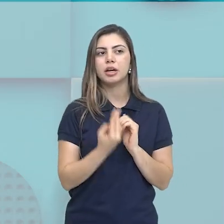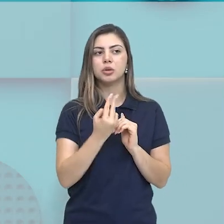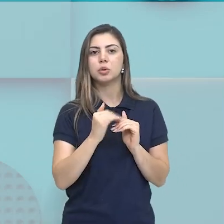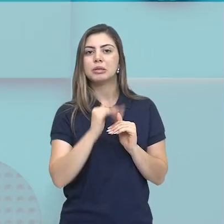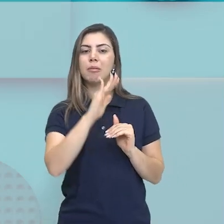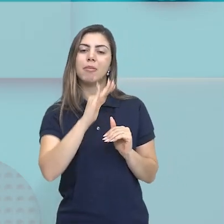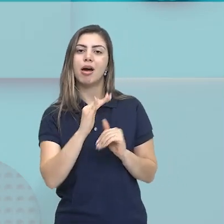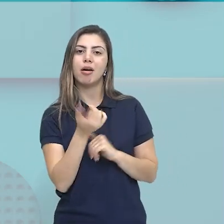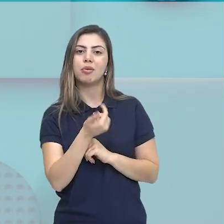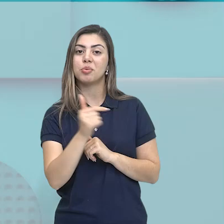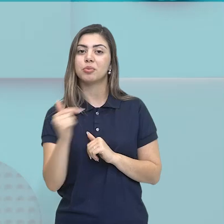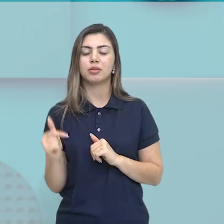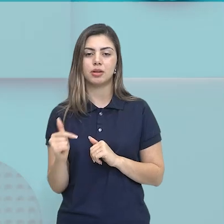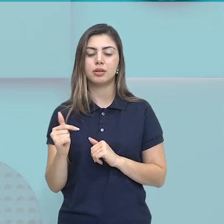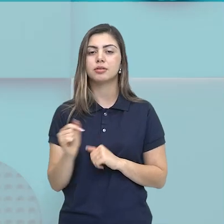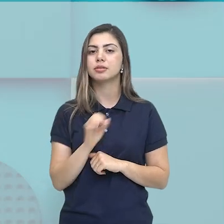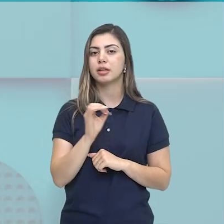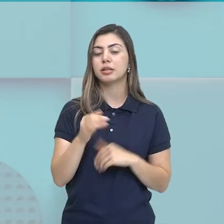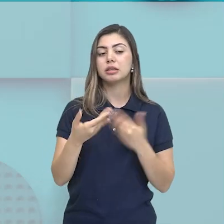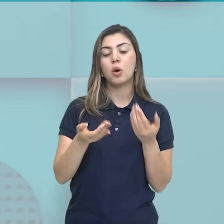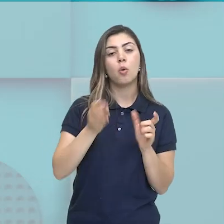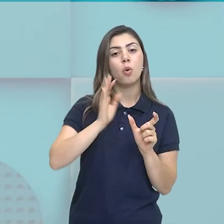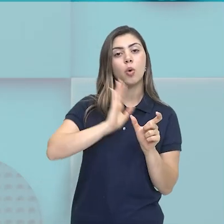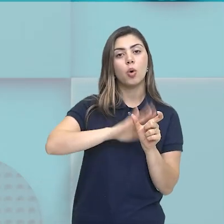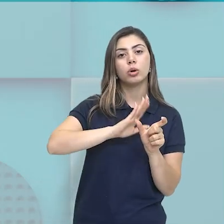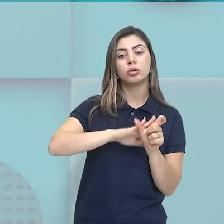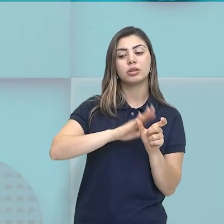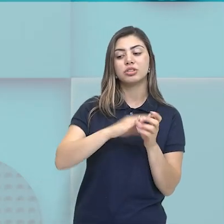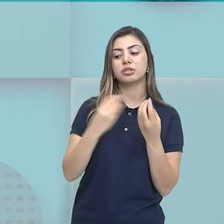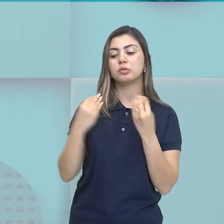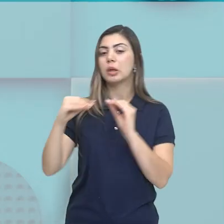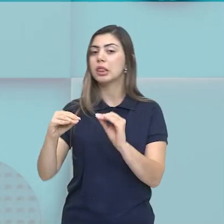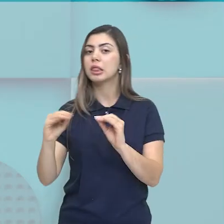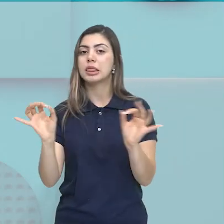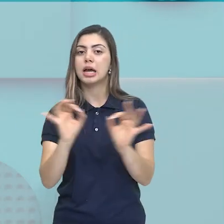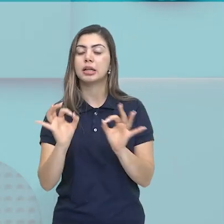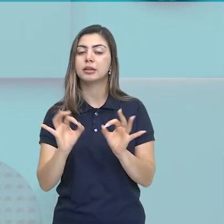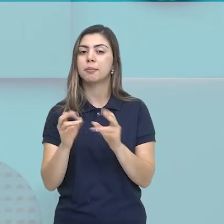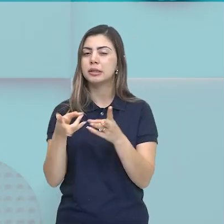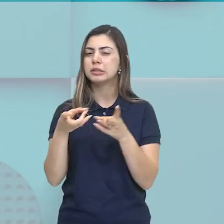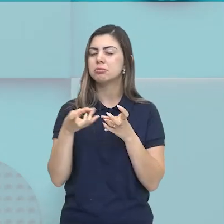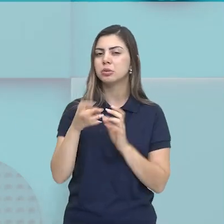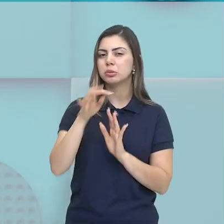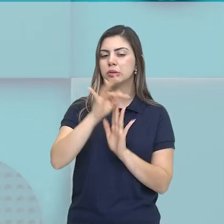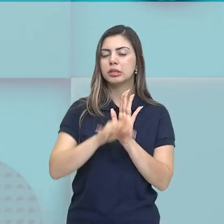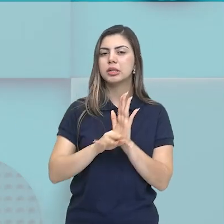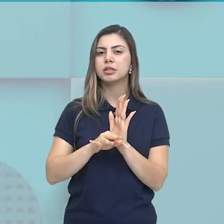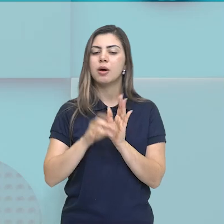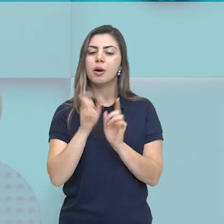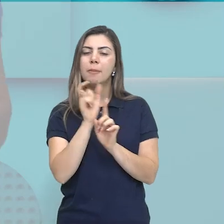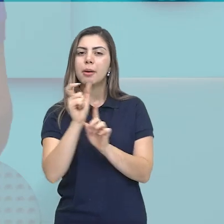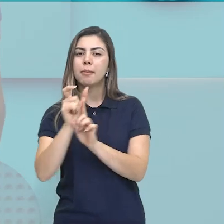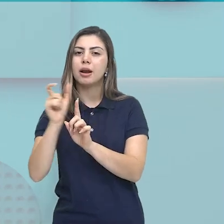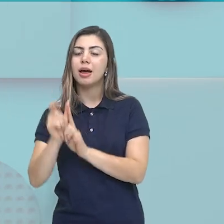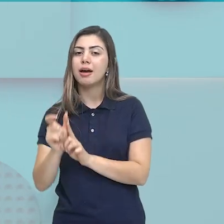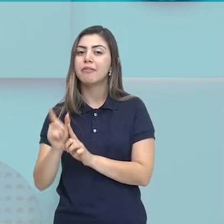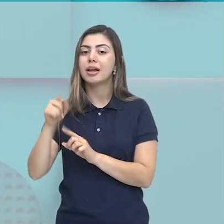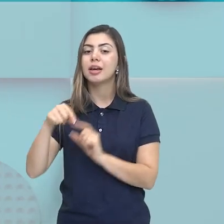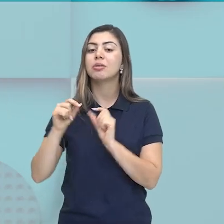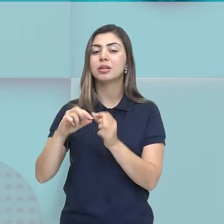né, palavras com sentido conotativo. Veja que todas as palavras aí são utilizadas no